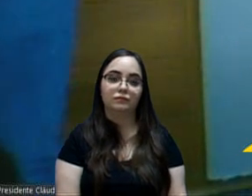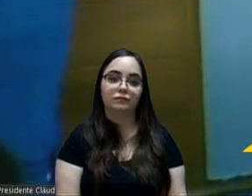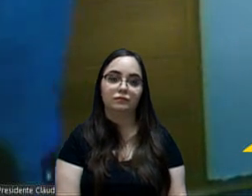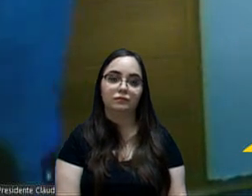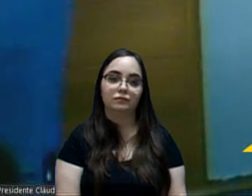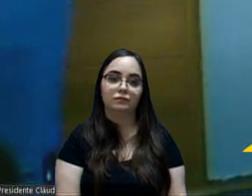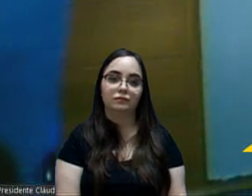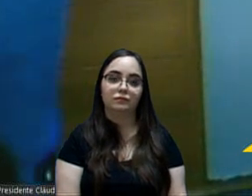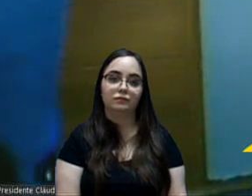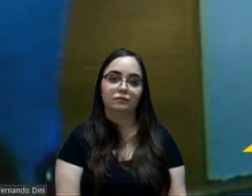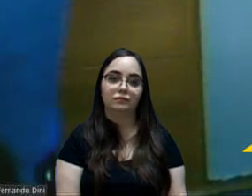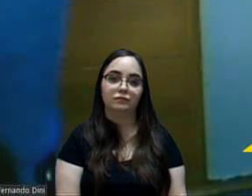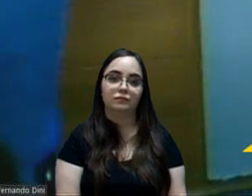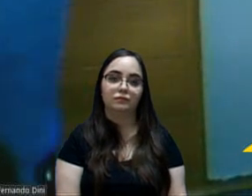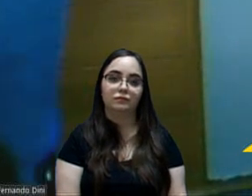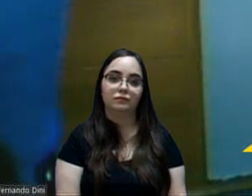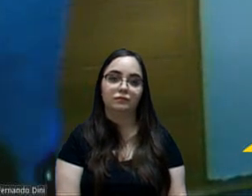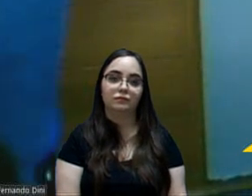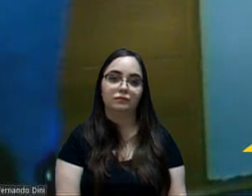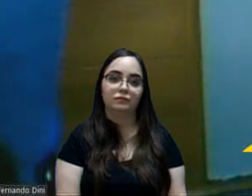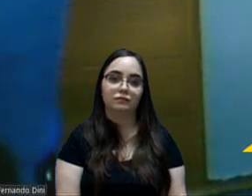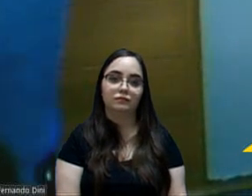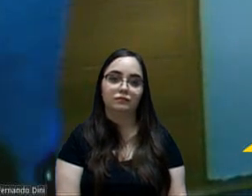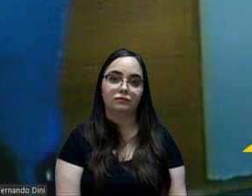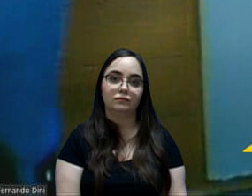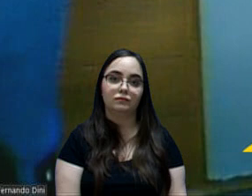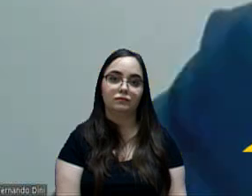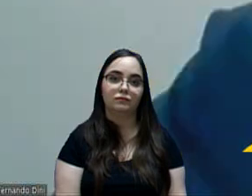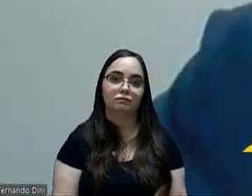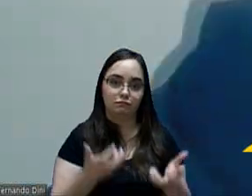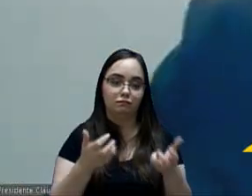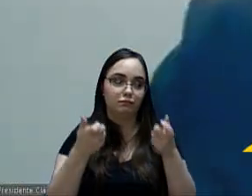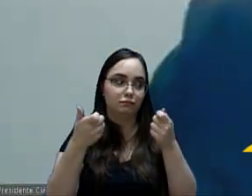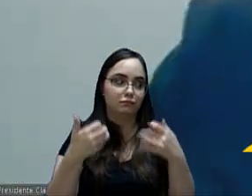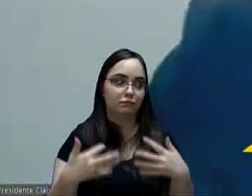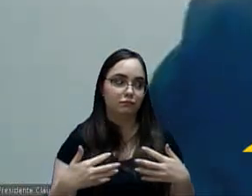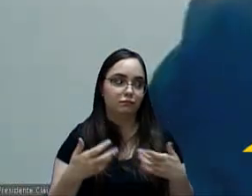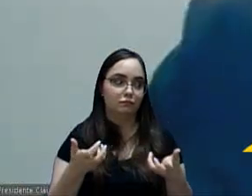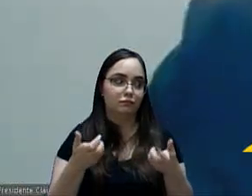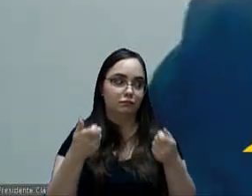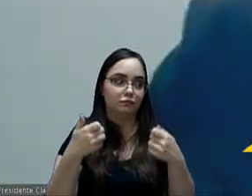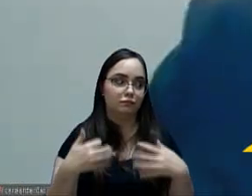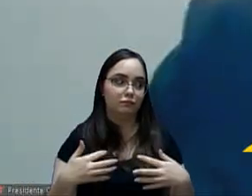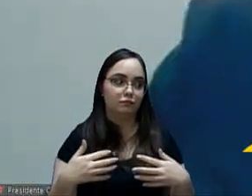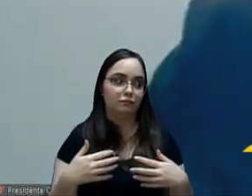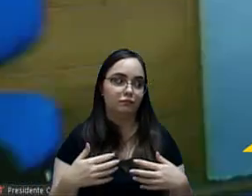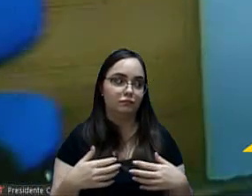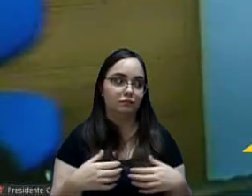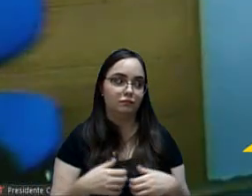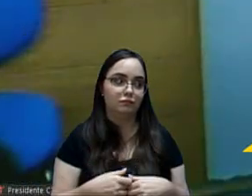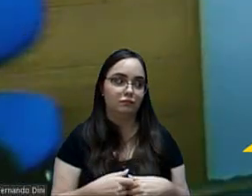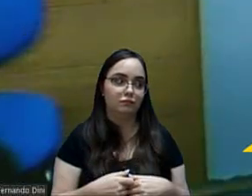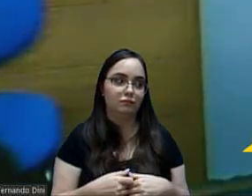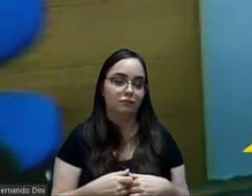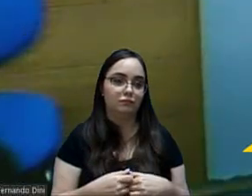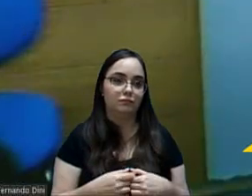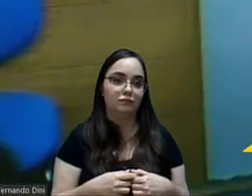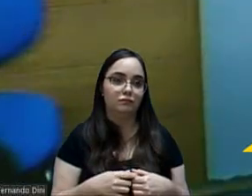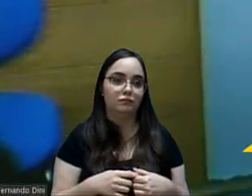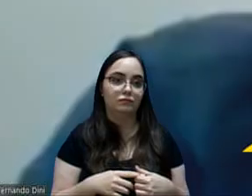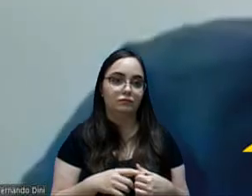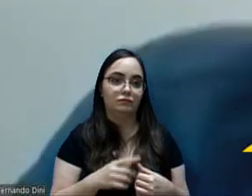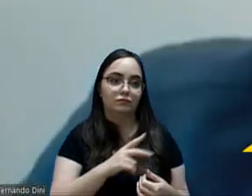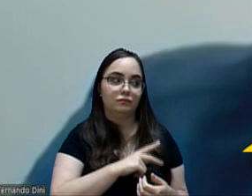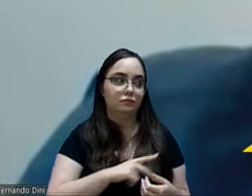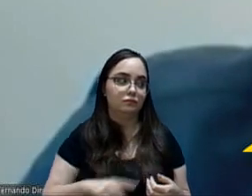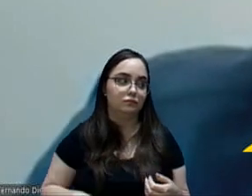Vossa Excelência vai. Sim, presidente. Vai falar? Está com a palavra. Ok, presidente,